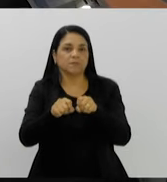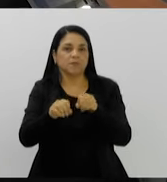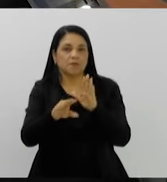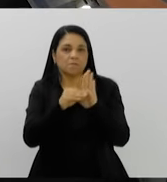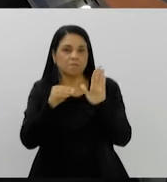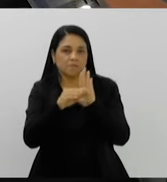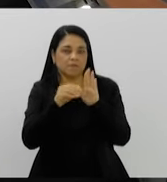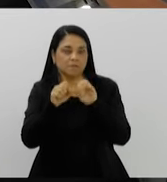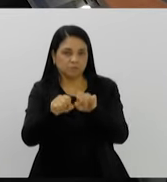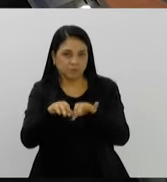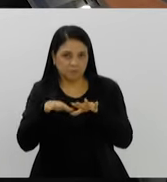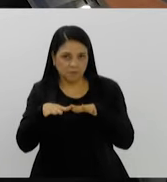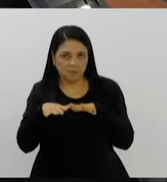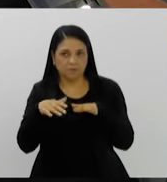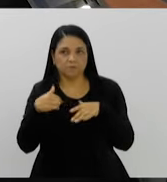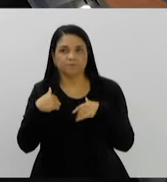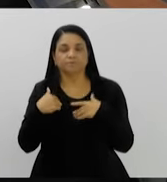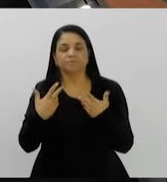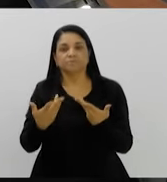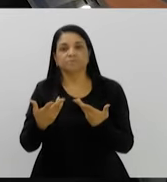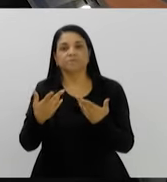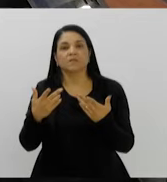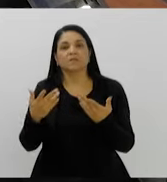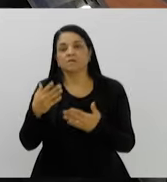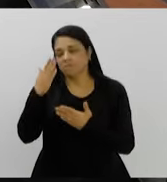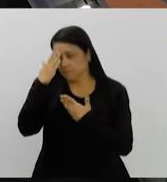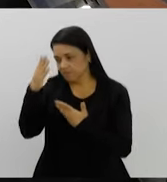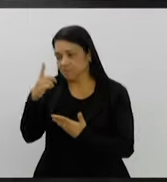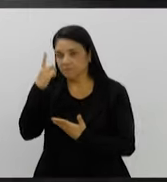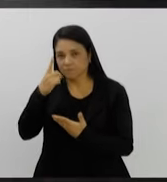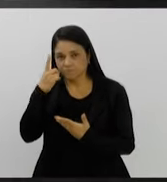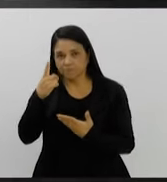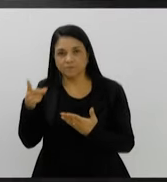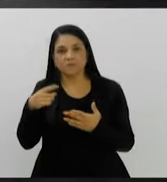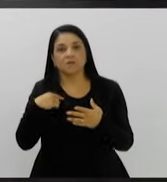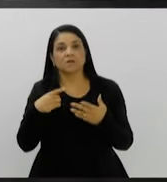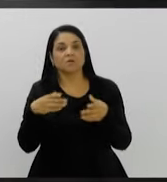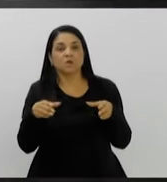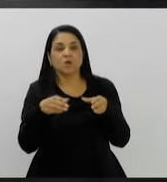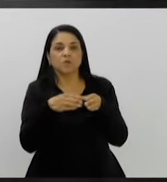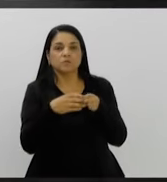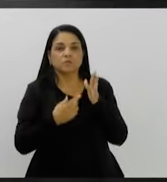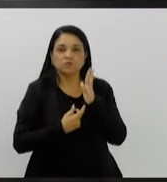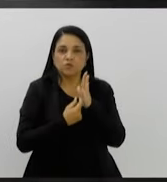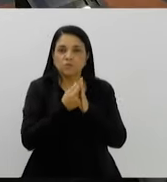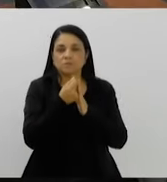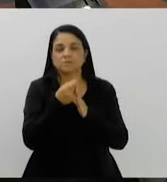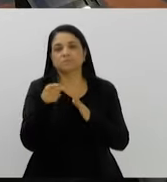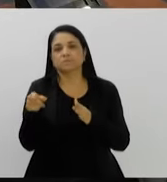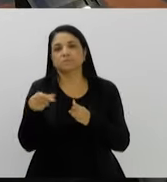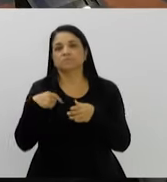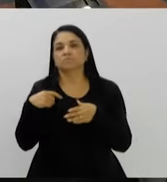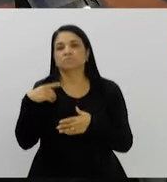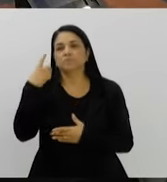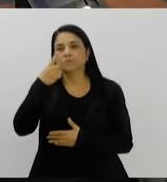obrigado querida amiga Dani pela comissão de orçamento Deputado Vinícius kolino por